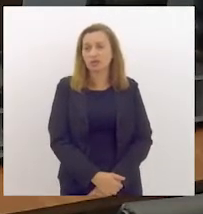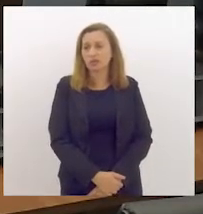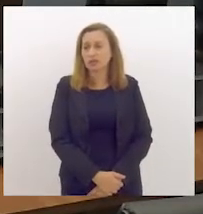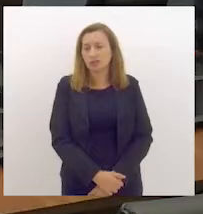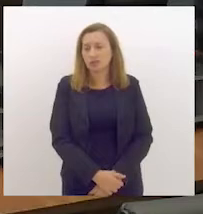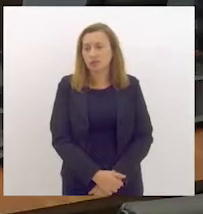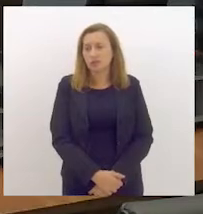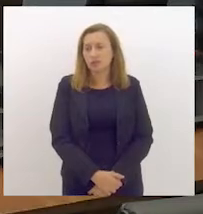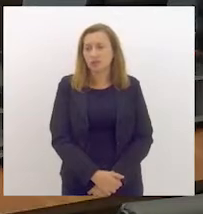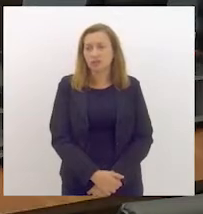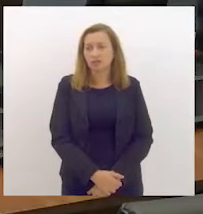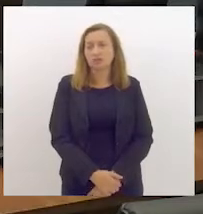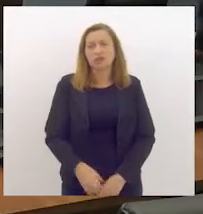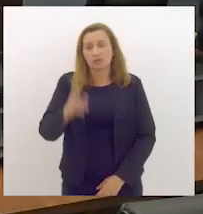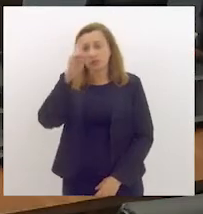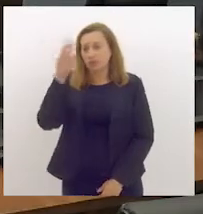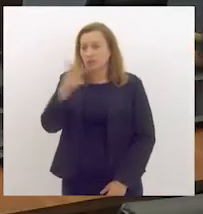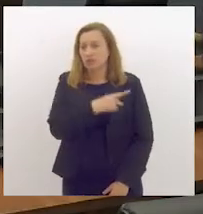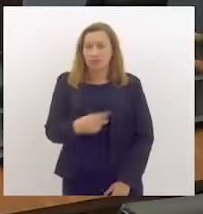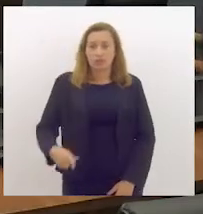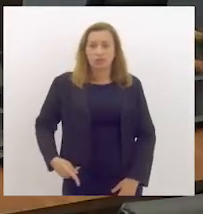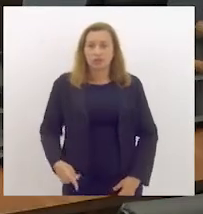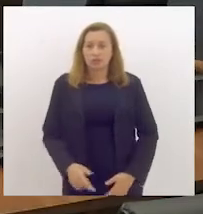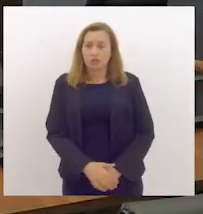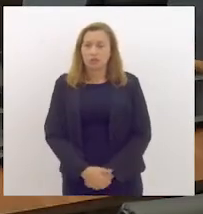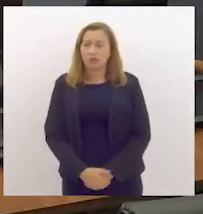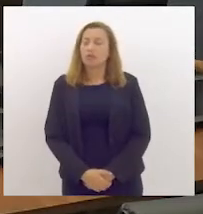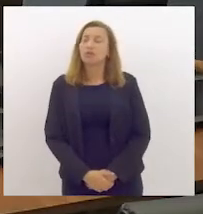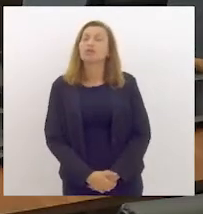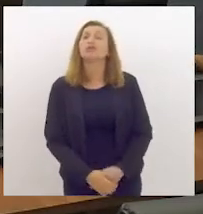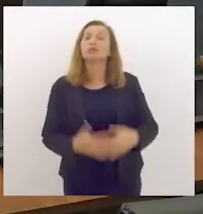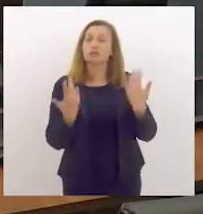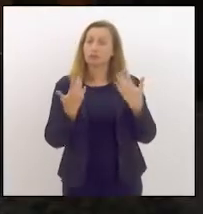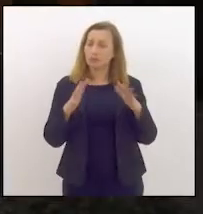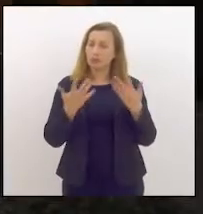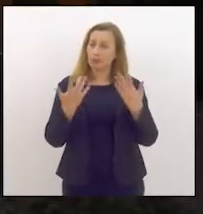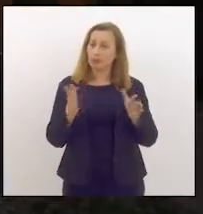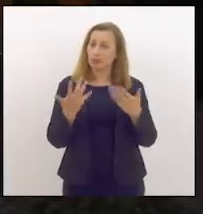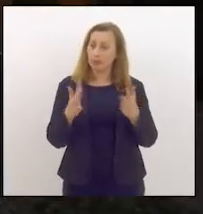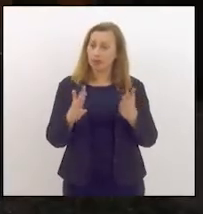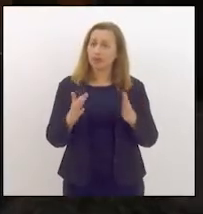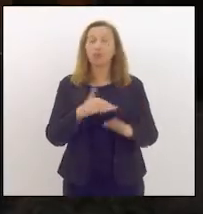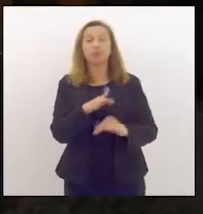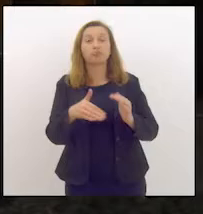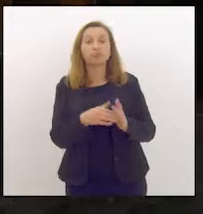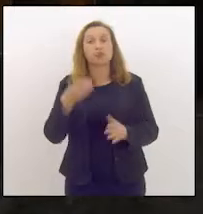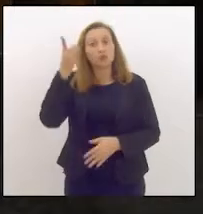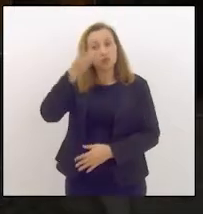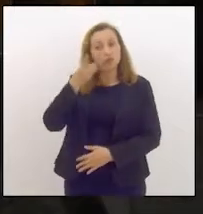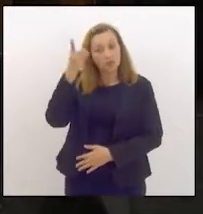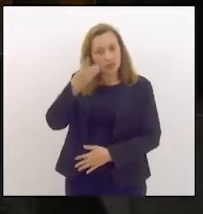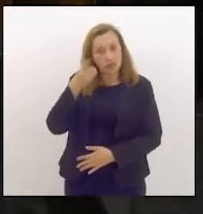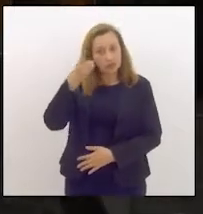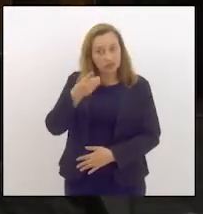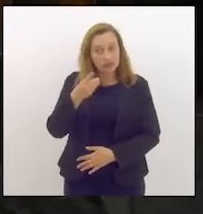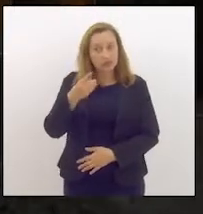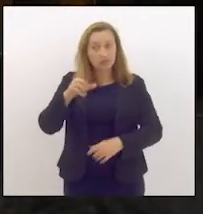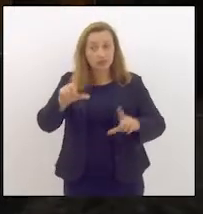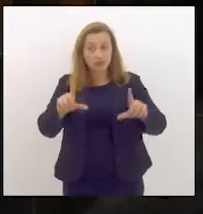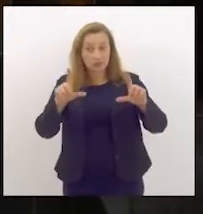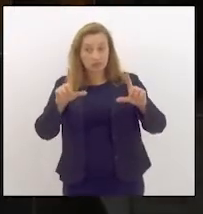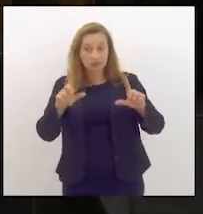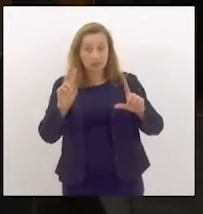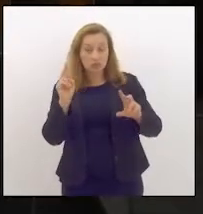o seu presidente primeiro lugar cumprimentá-lo cumprimentar todos os deputados e deputadas todos aqueles que nos